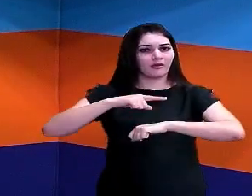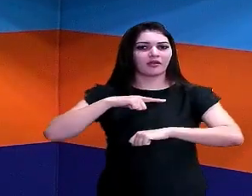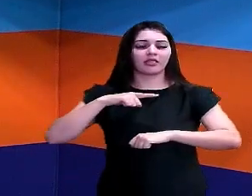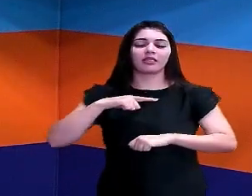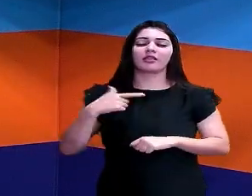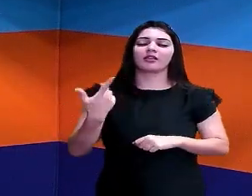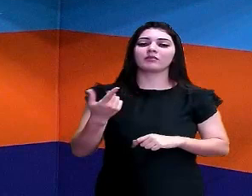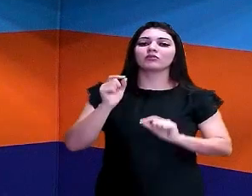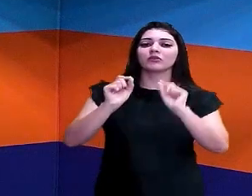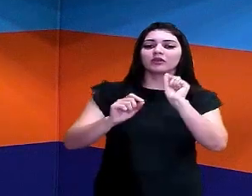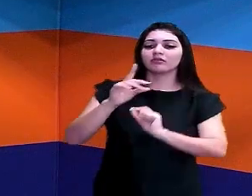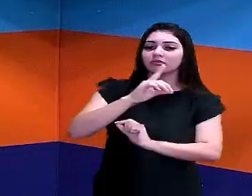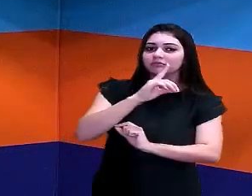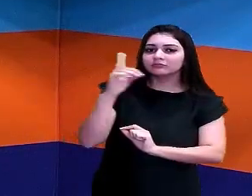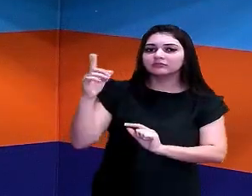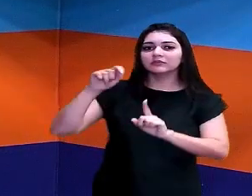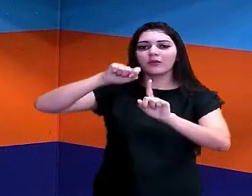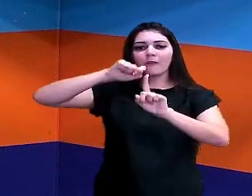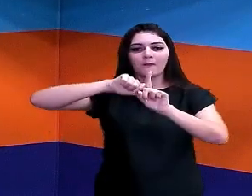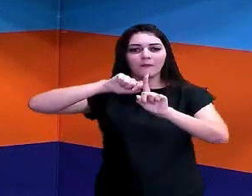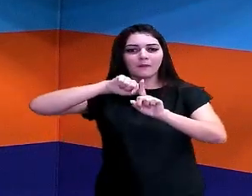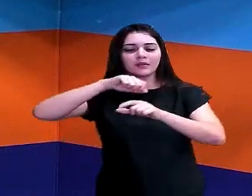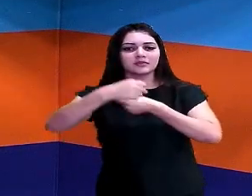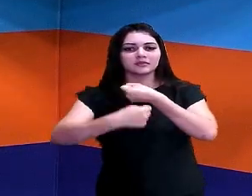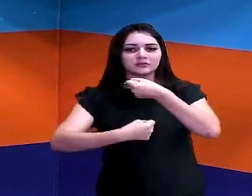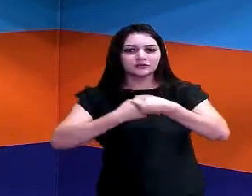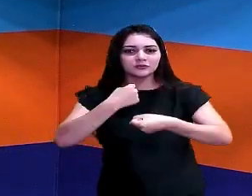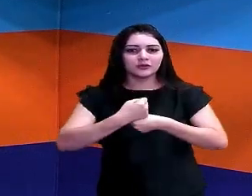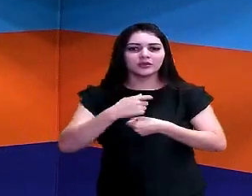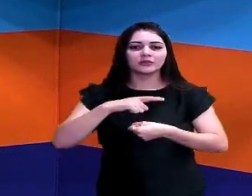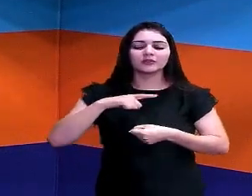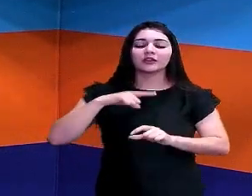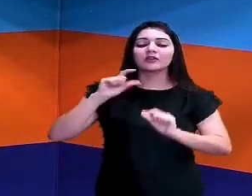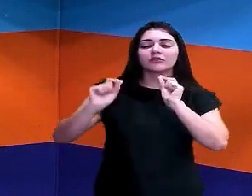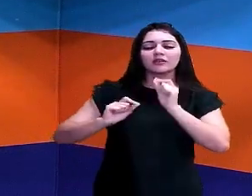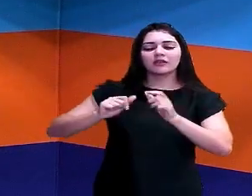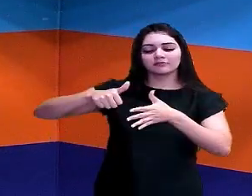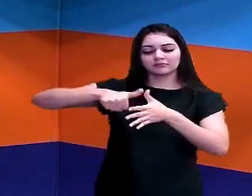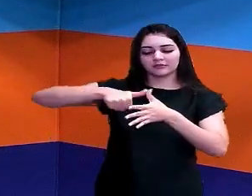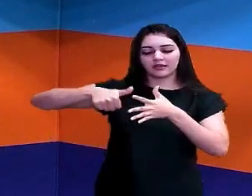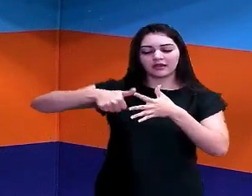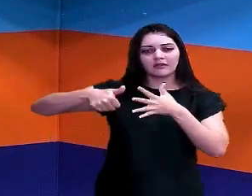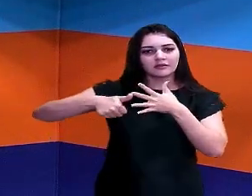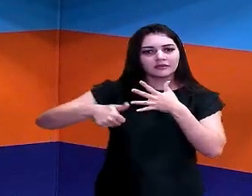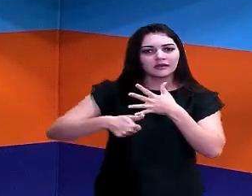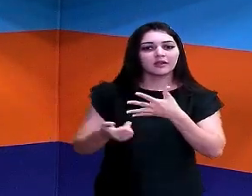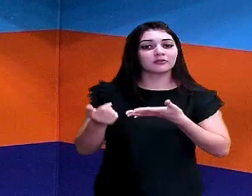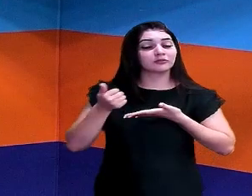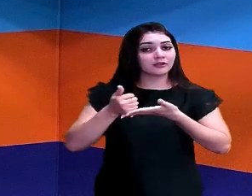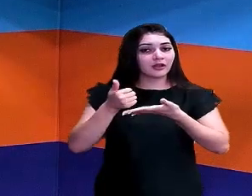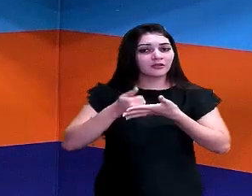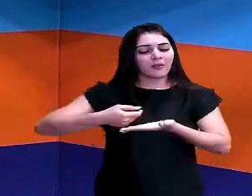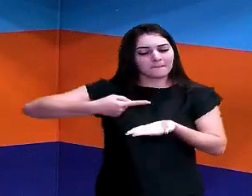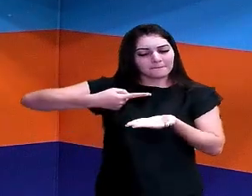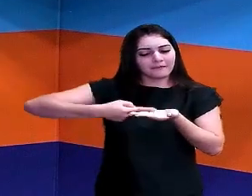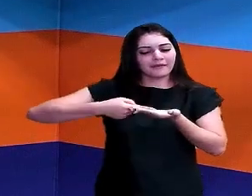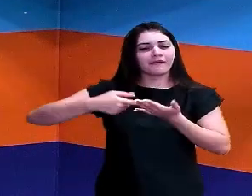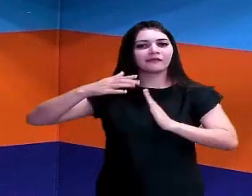meses do ano. Está aqui o calendário que nos ajuda a marcar o tempo também, tá